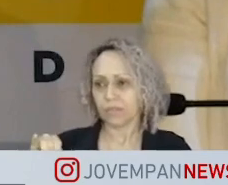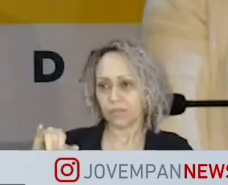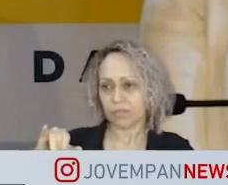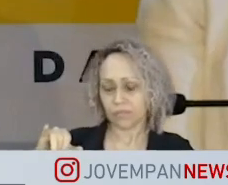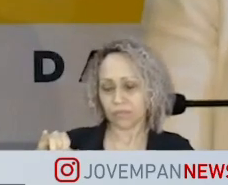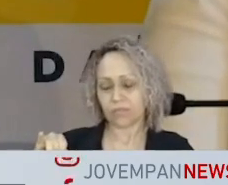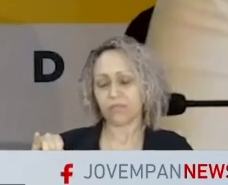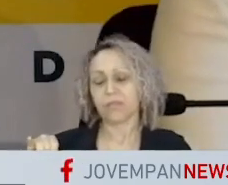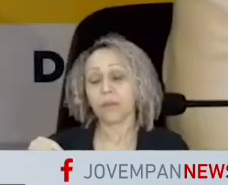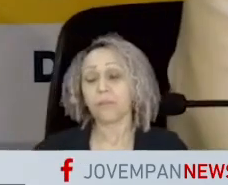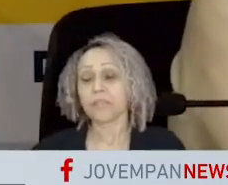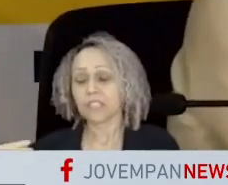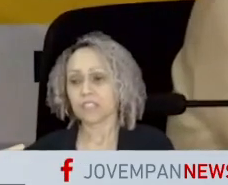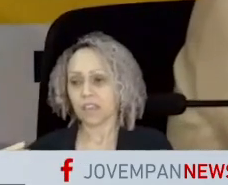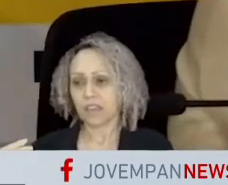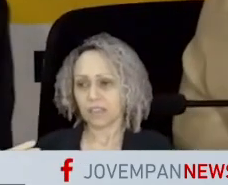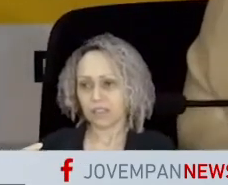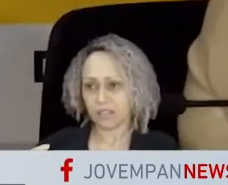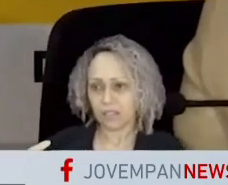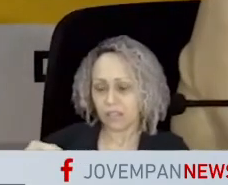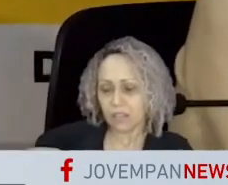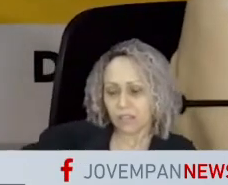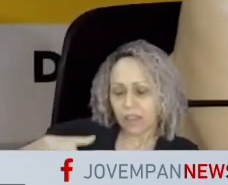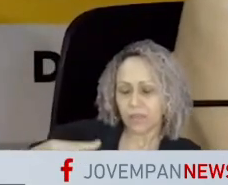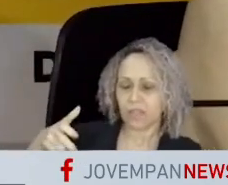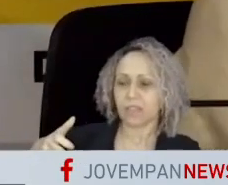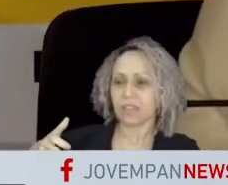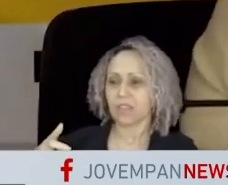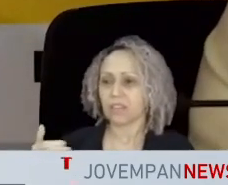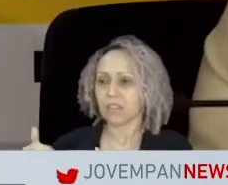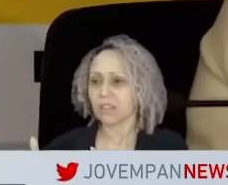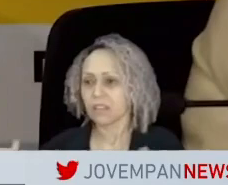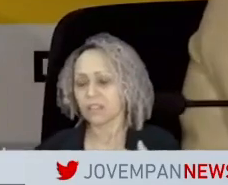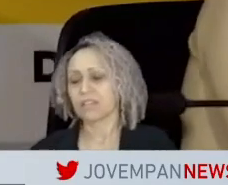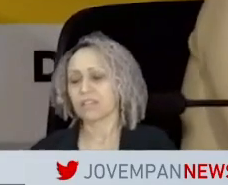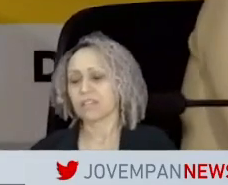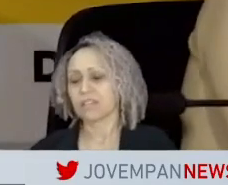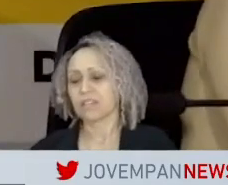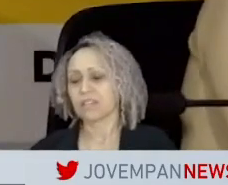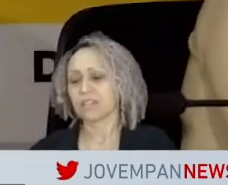avance com uma proposta de reforma tributária nos primeiros 6 meses de gestão.